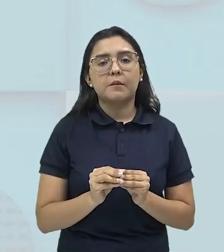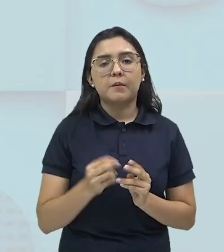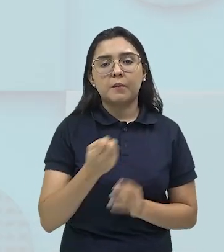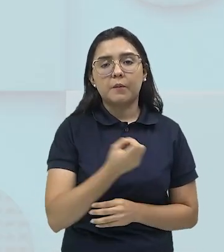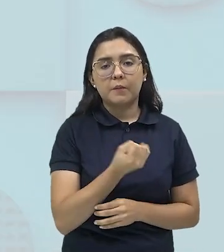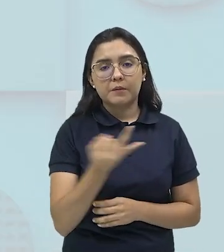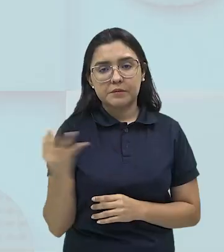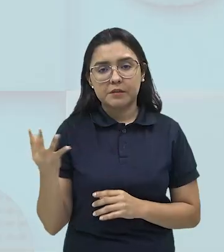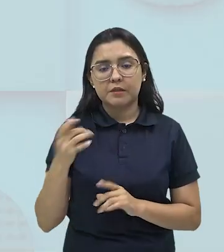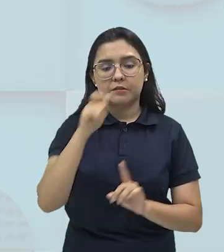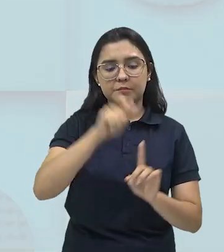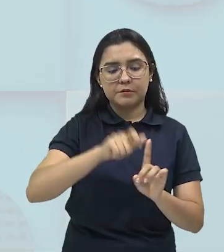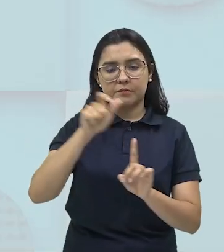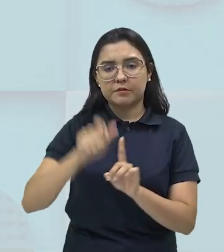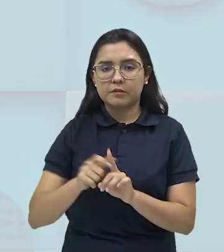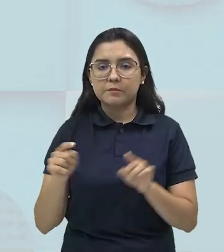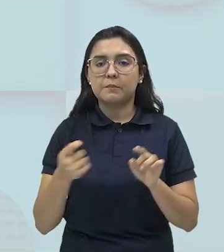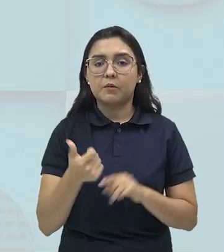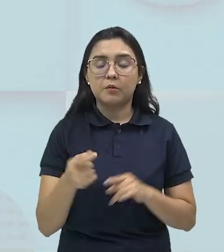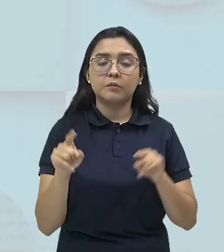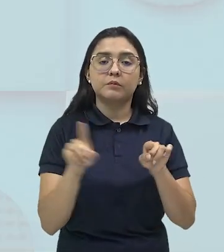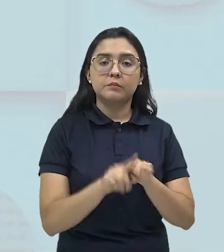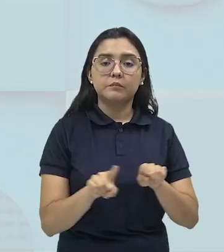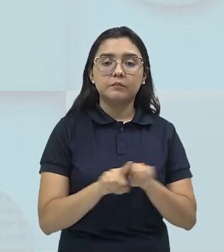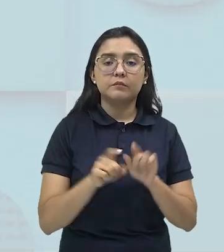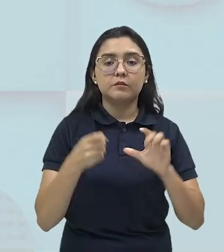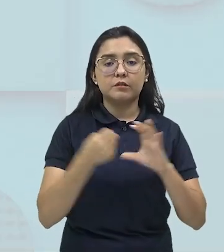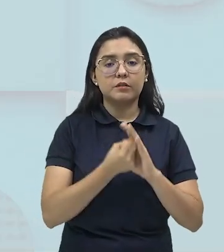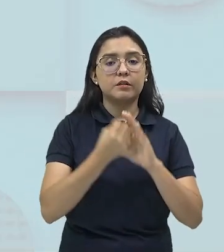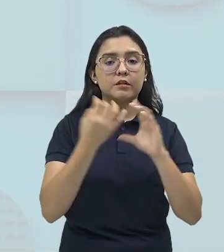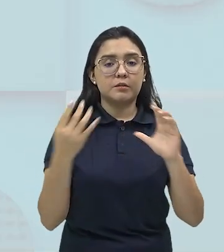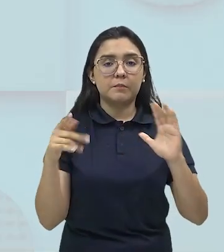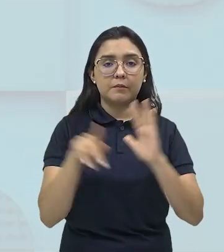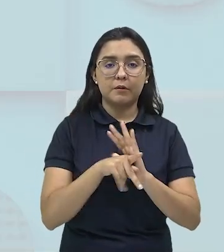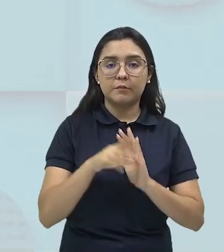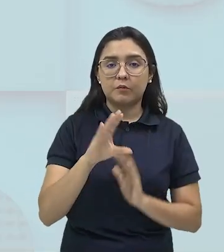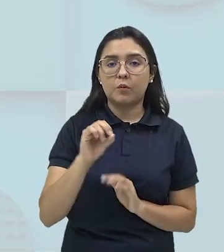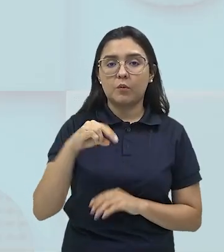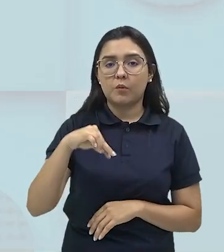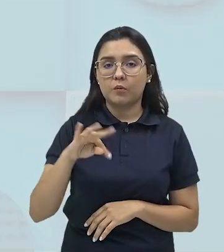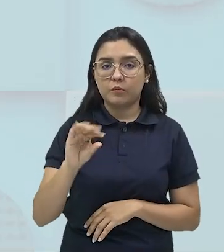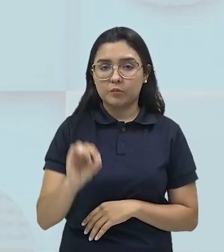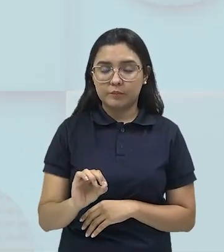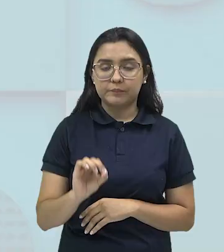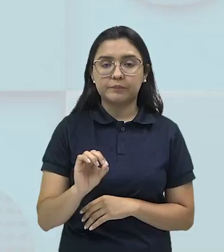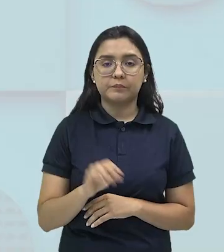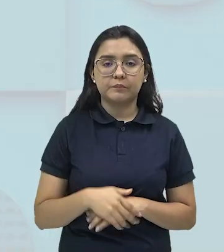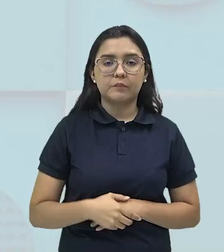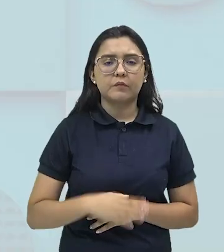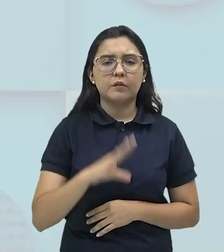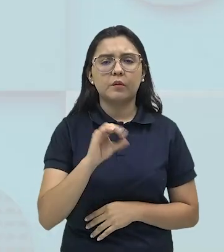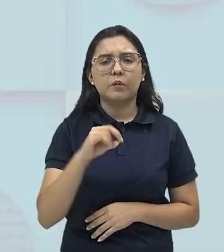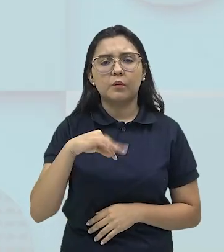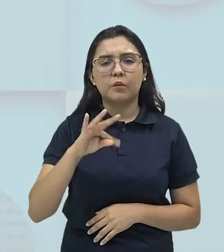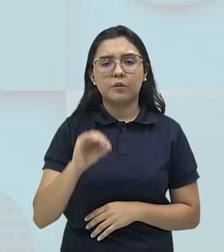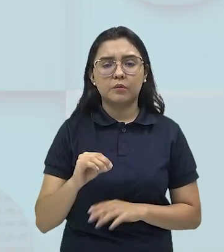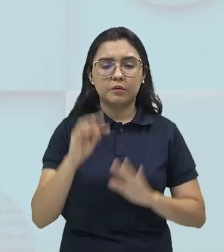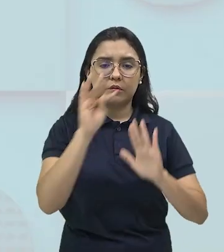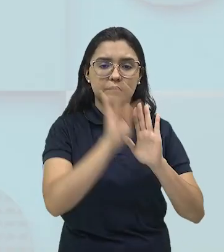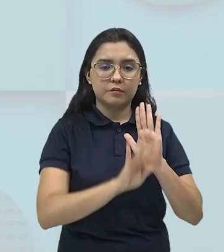menos espaço, não é? Porque justamente são as características do conto. O conto, ele é o quê? Um